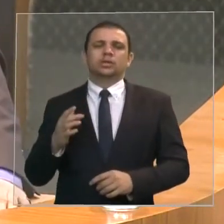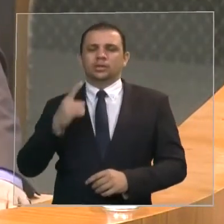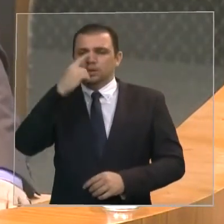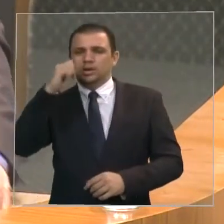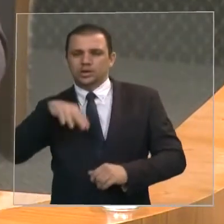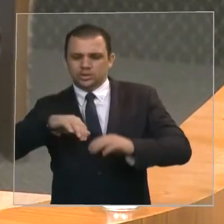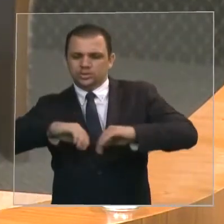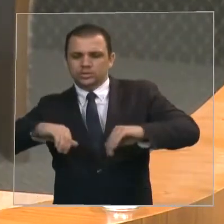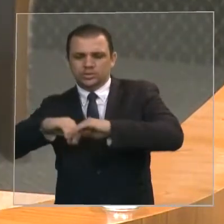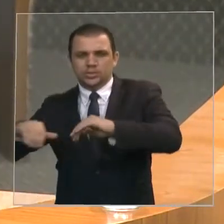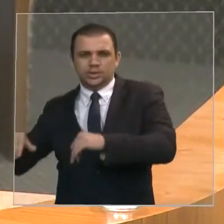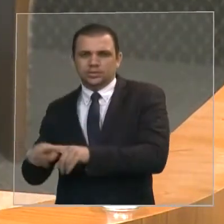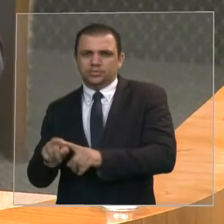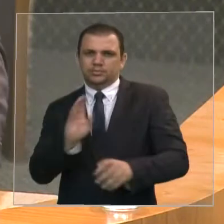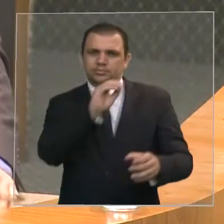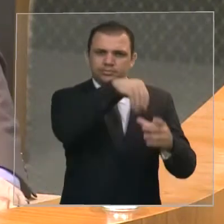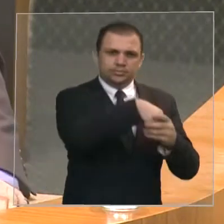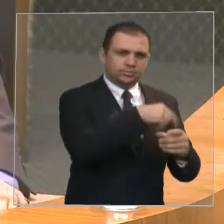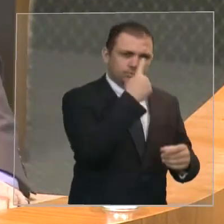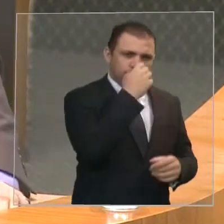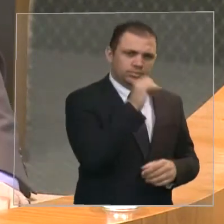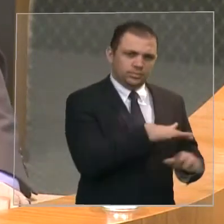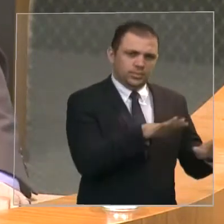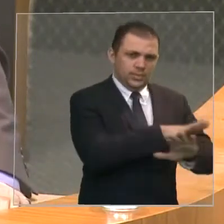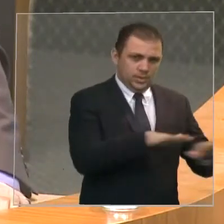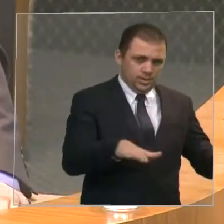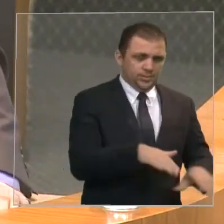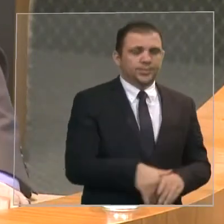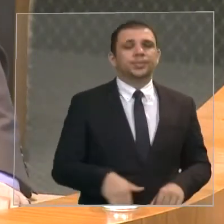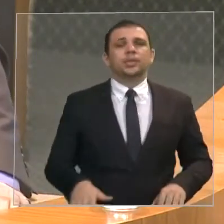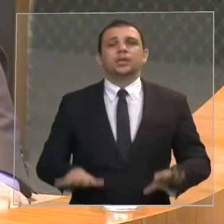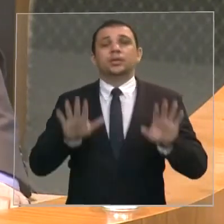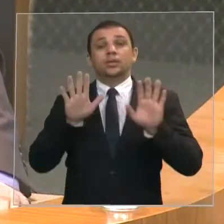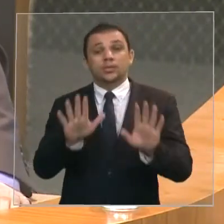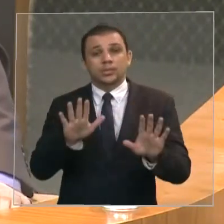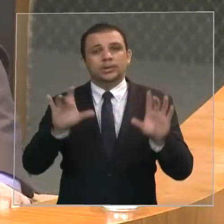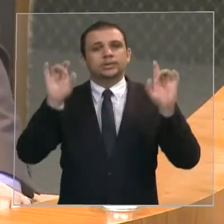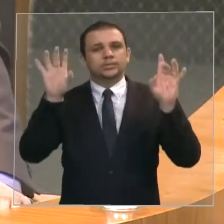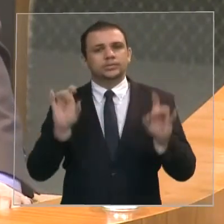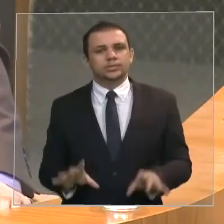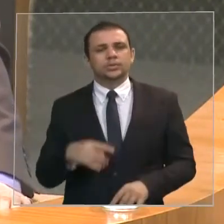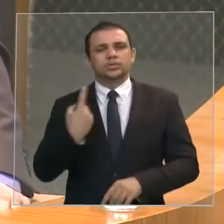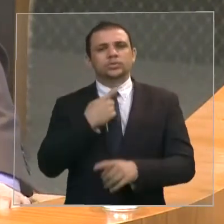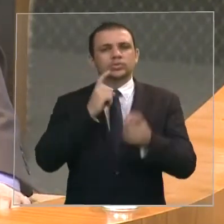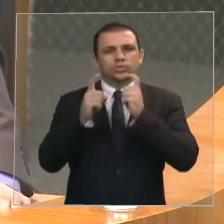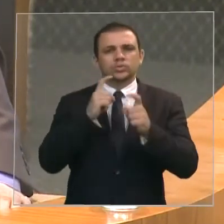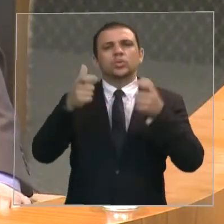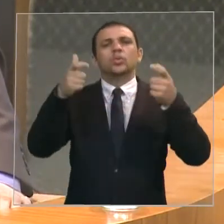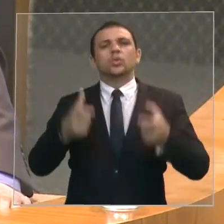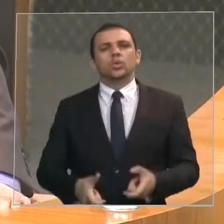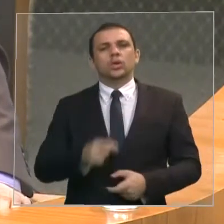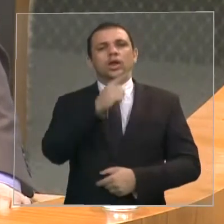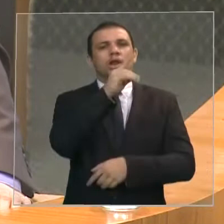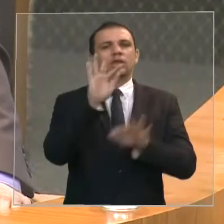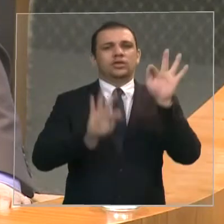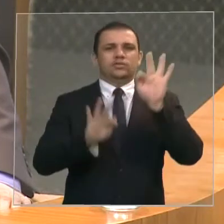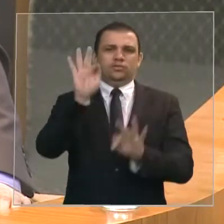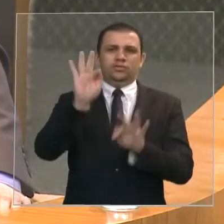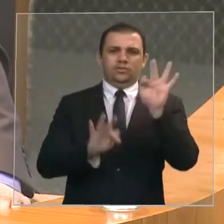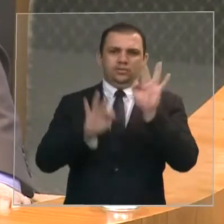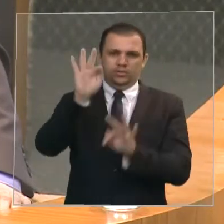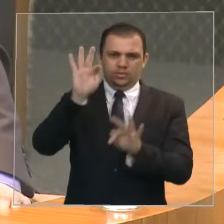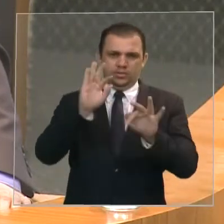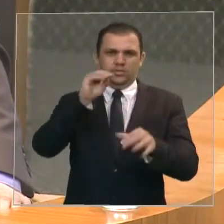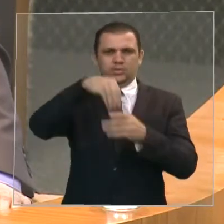fins dos lixões. Mas, de forma especial, essa discussão que nós travamos no auditório da FIEMA, que eu quero agradecer